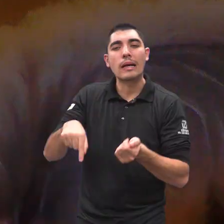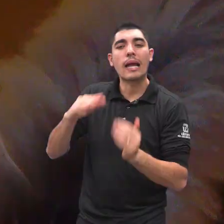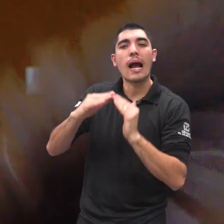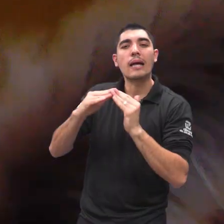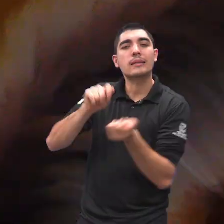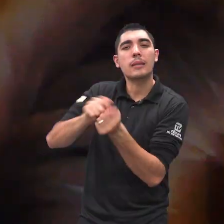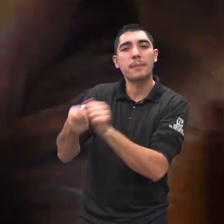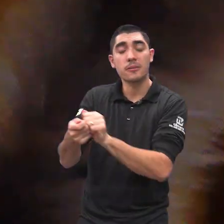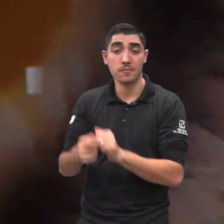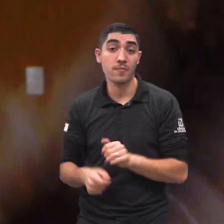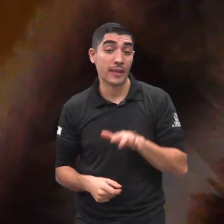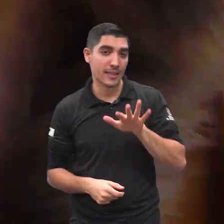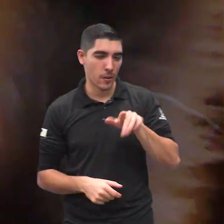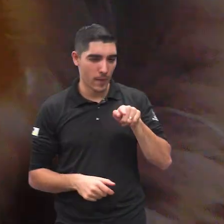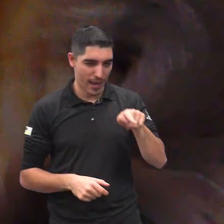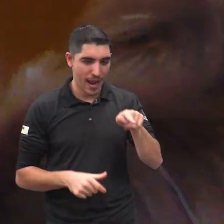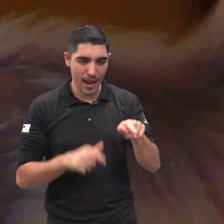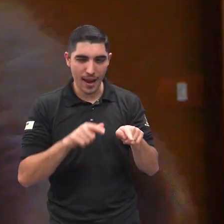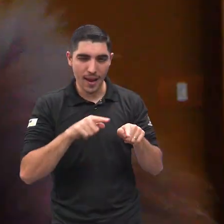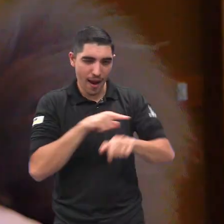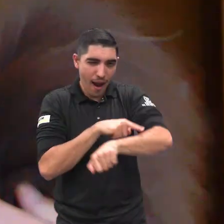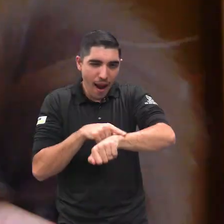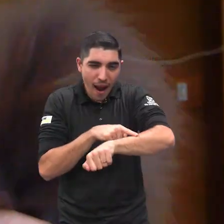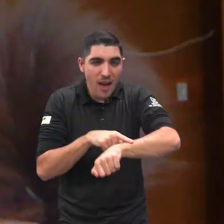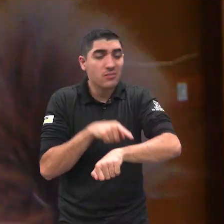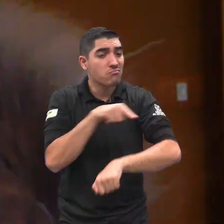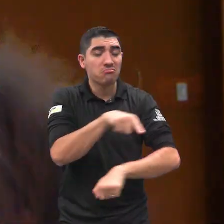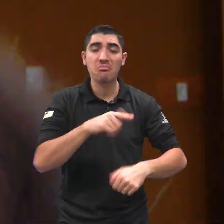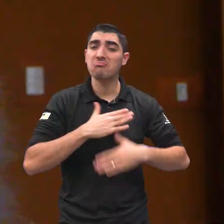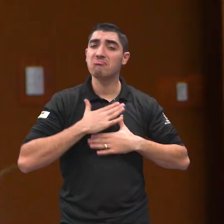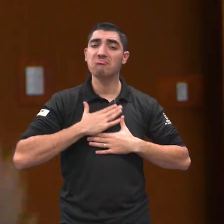que é. Então, é engraçado que essa raça, eles são muito